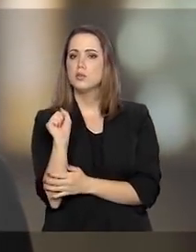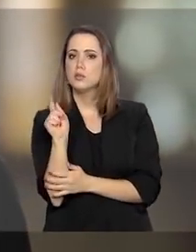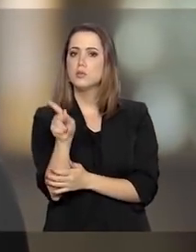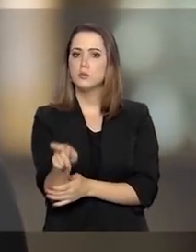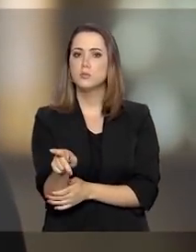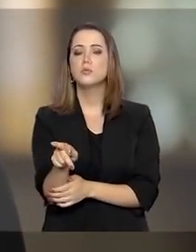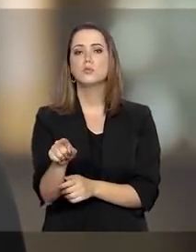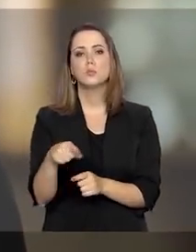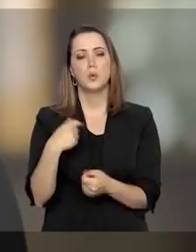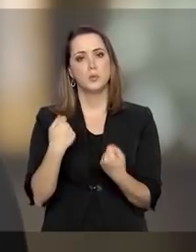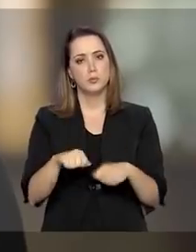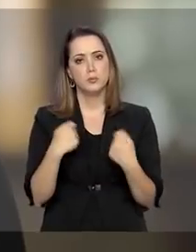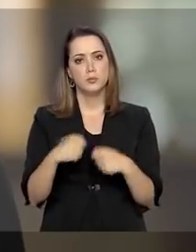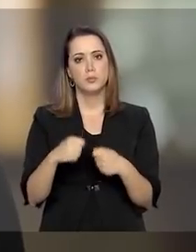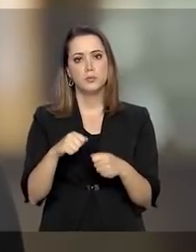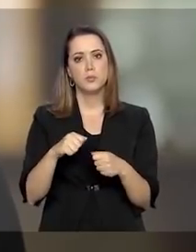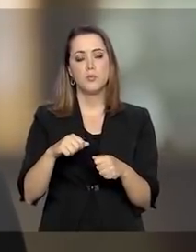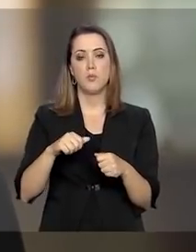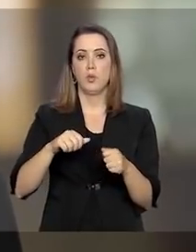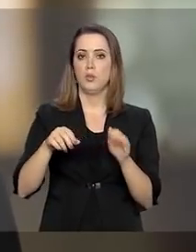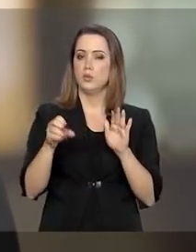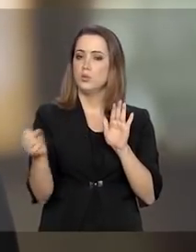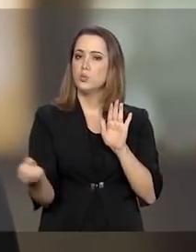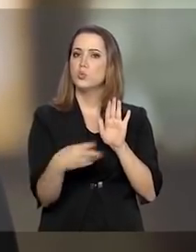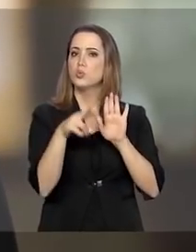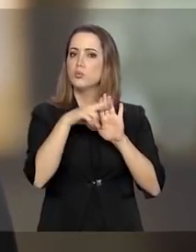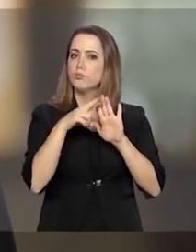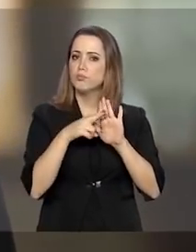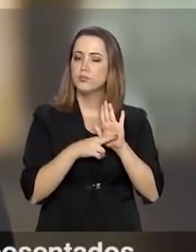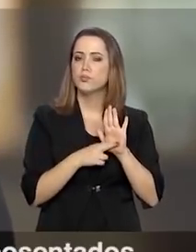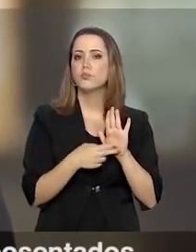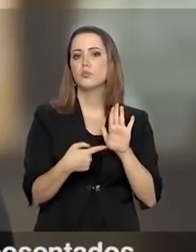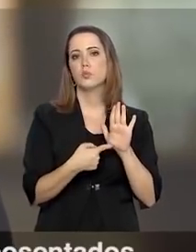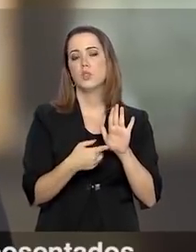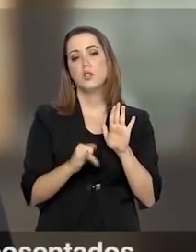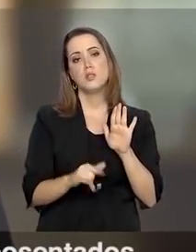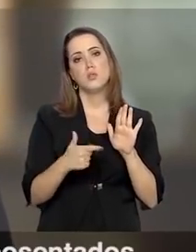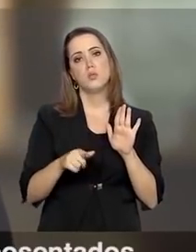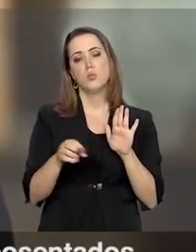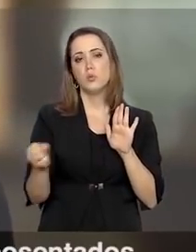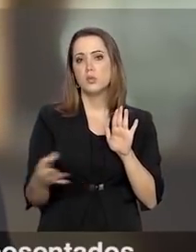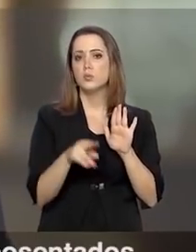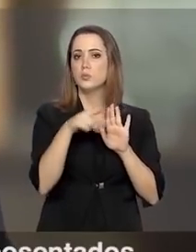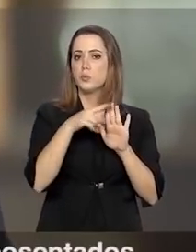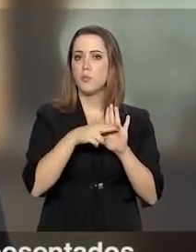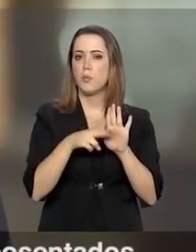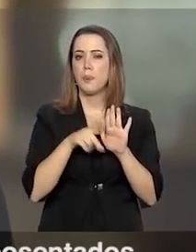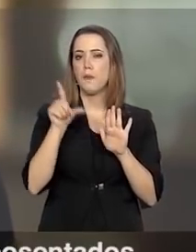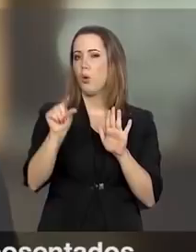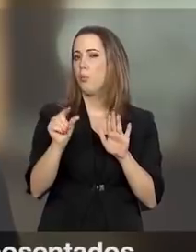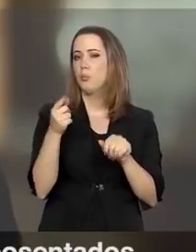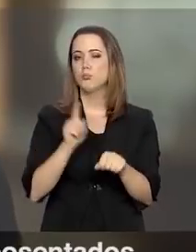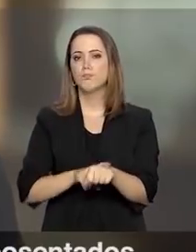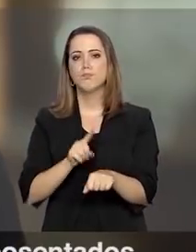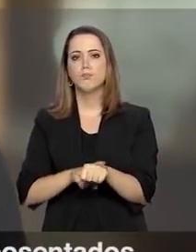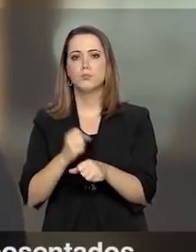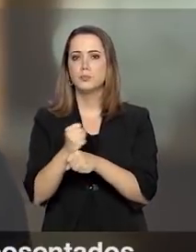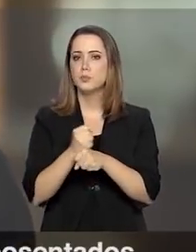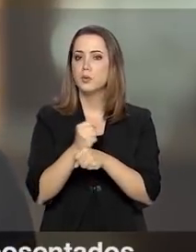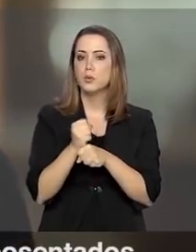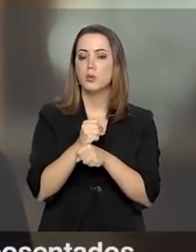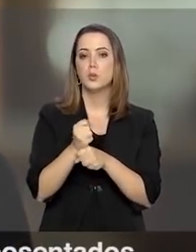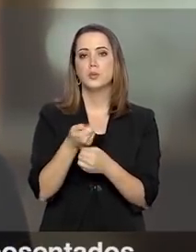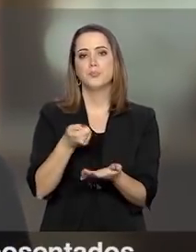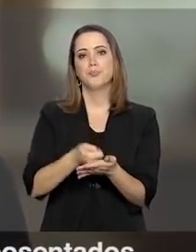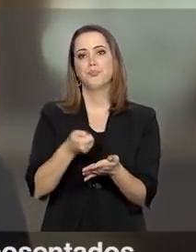aposentadorias temos que reformar a previdência social sem reforma em poucos anos o governo não terá como